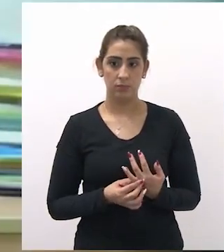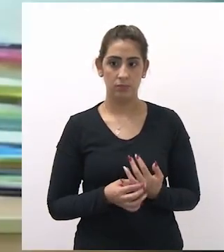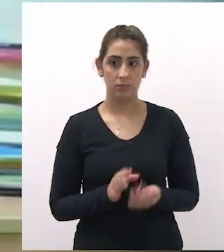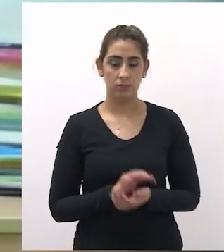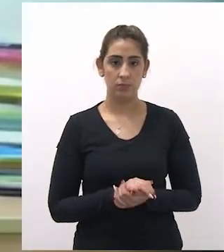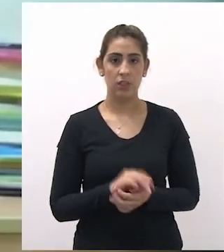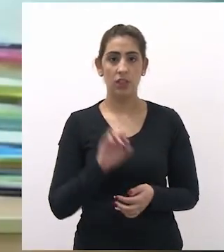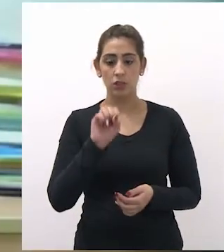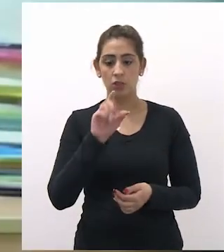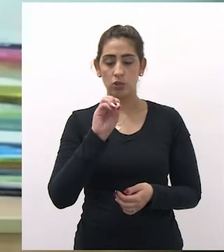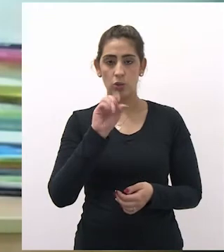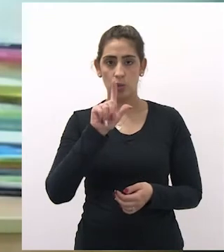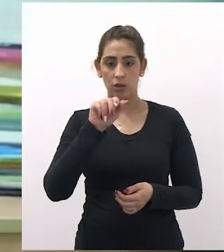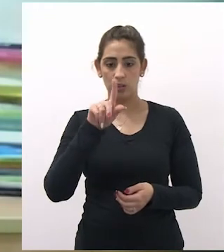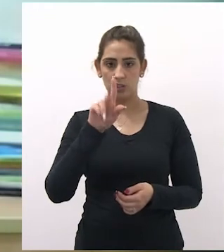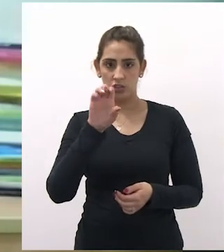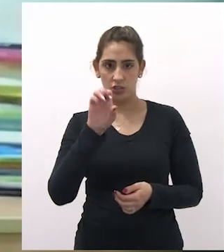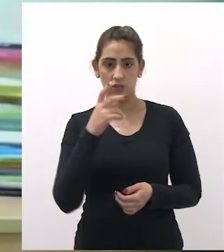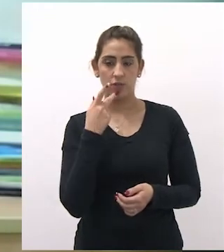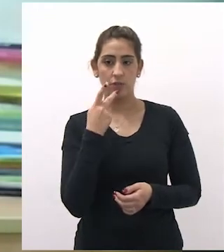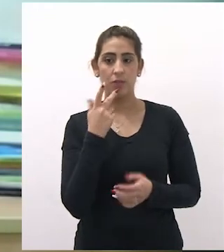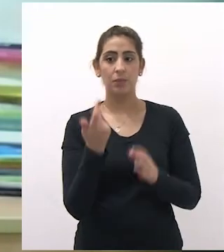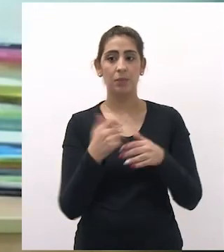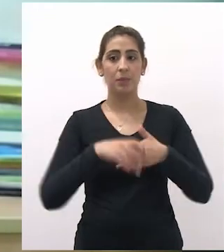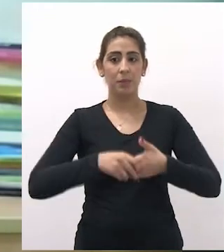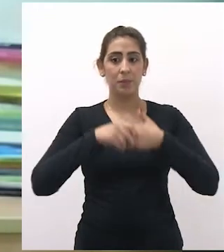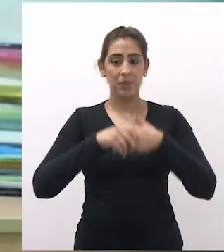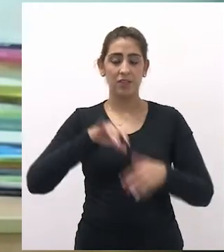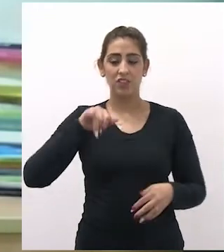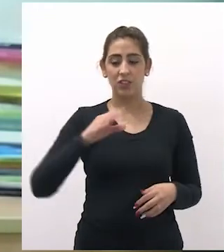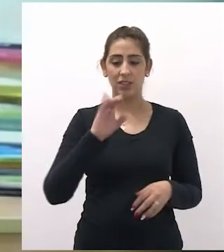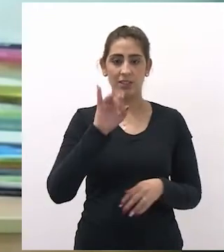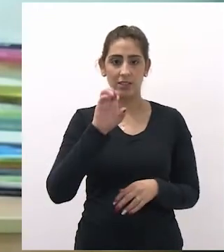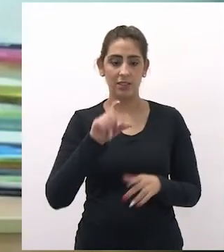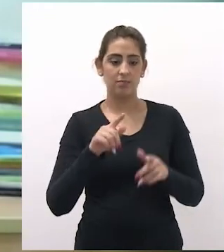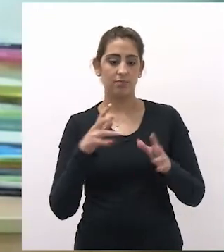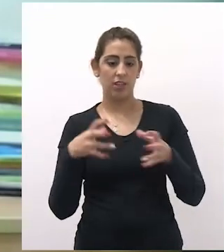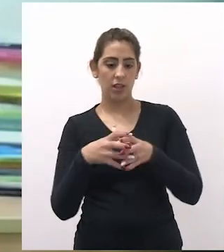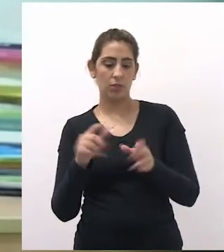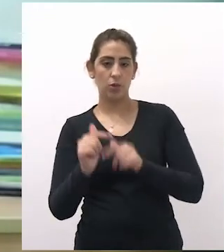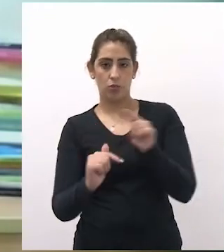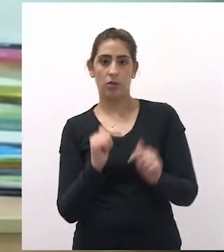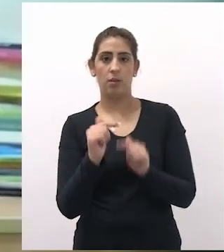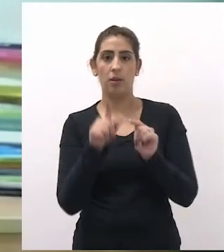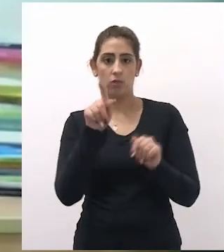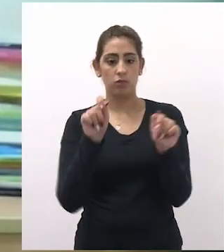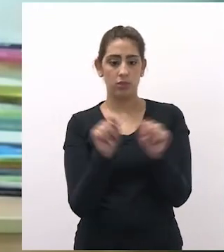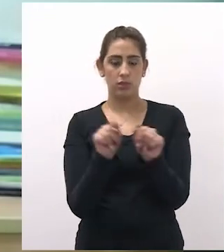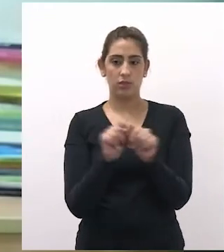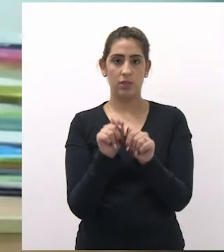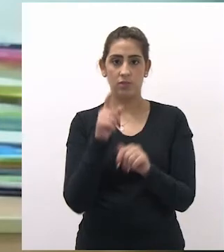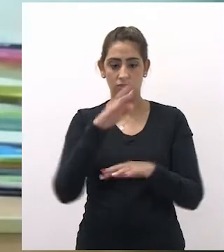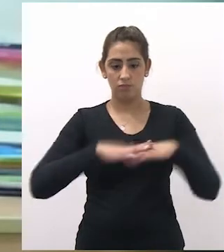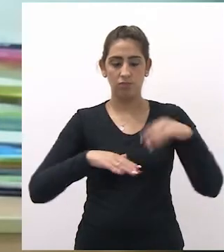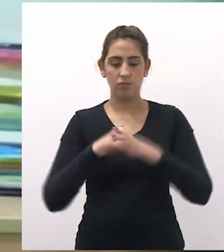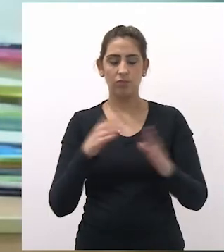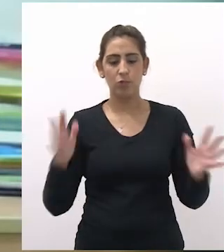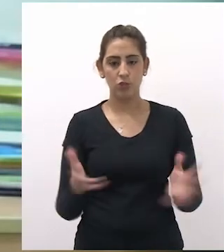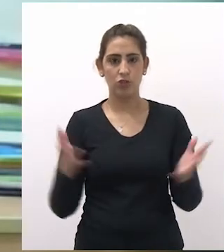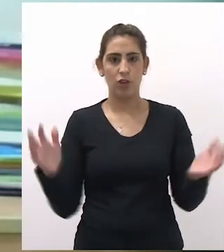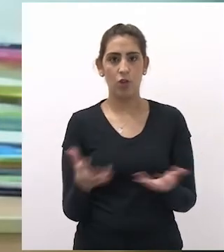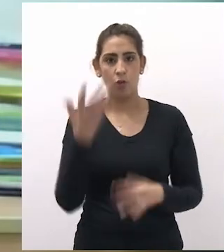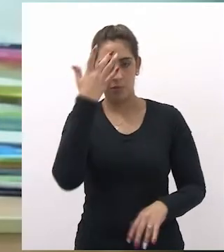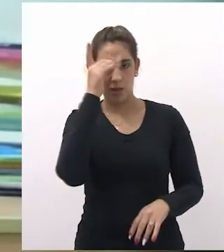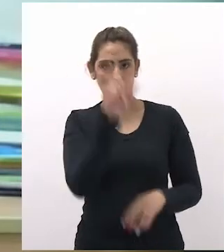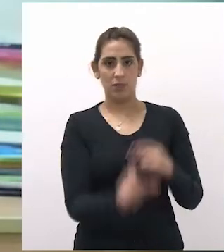A Solange Maia, parabéns, Jaci e equipe, pelo trabalho que realizam de forma tão motivadora